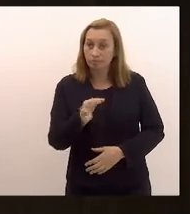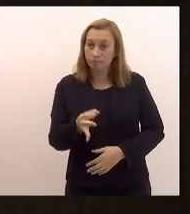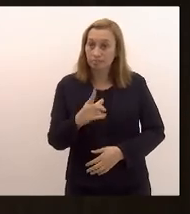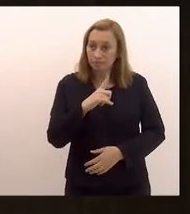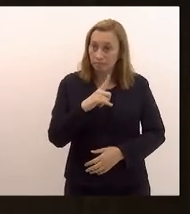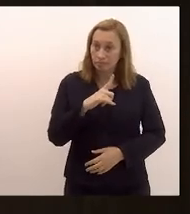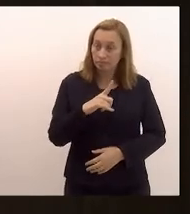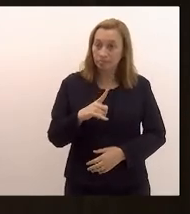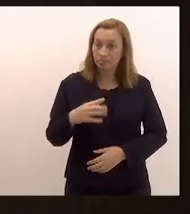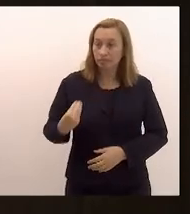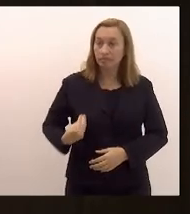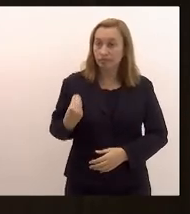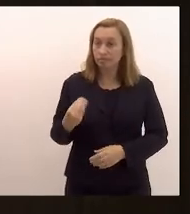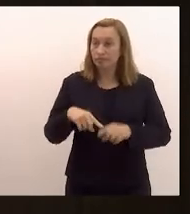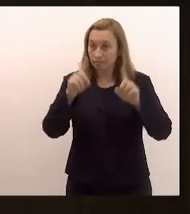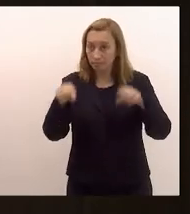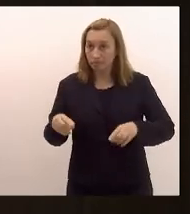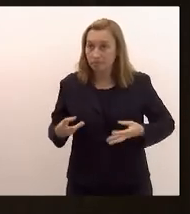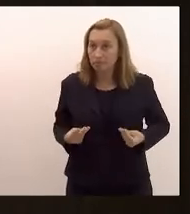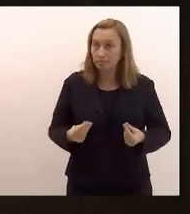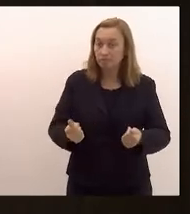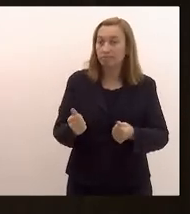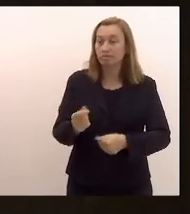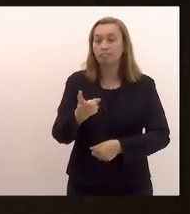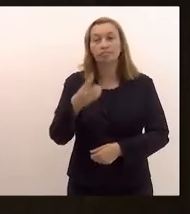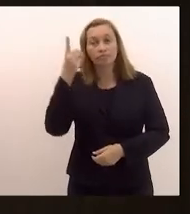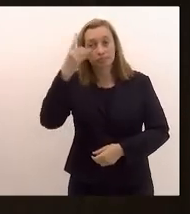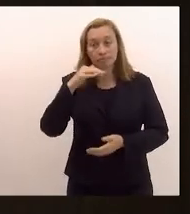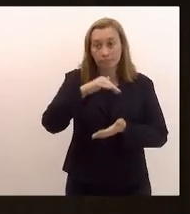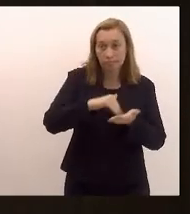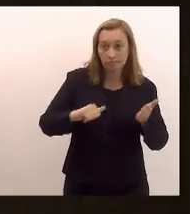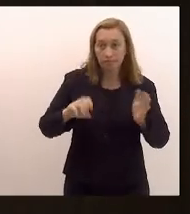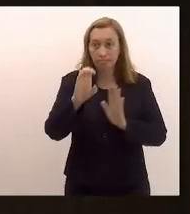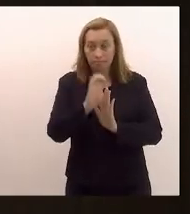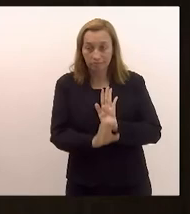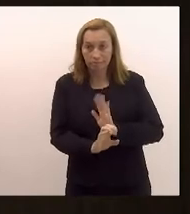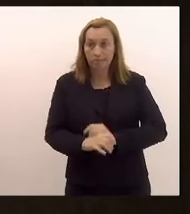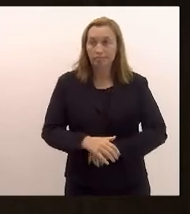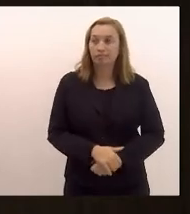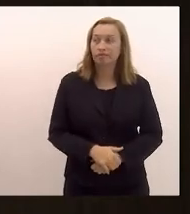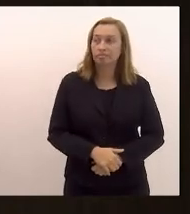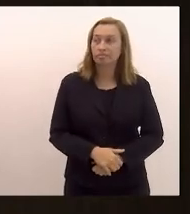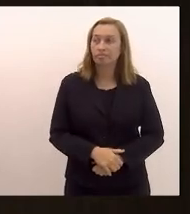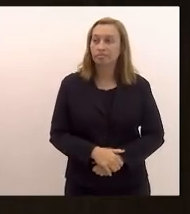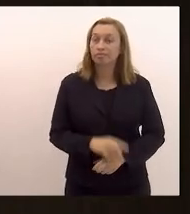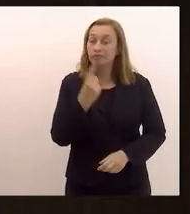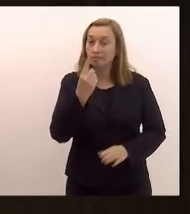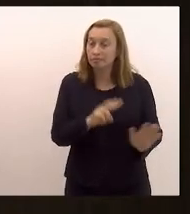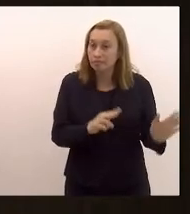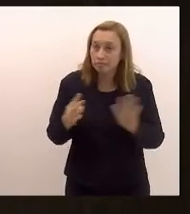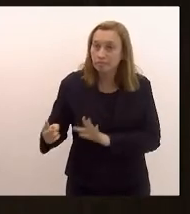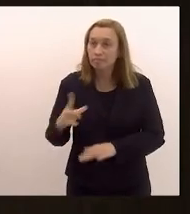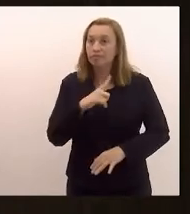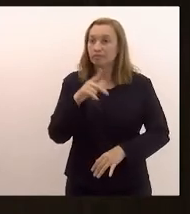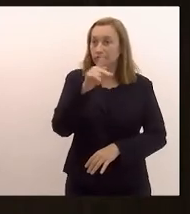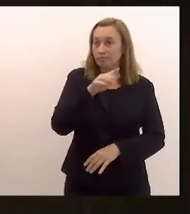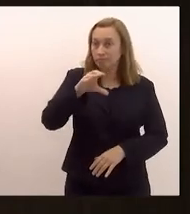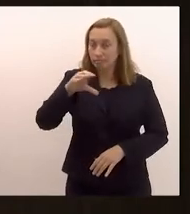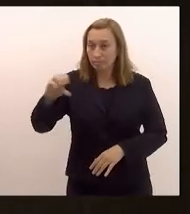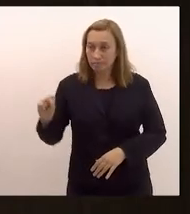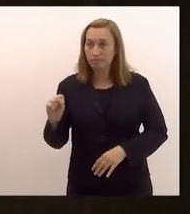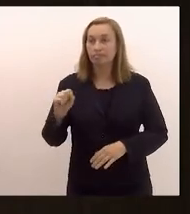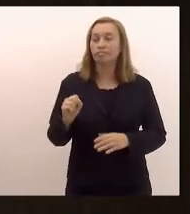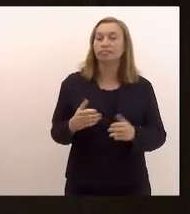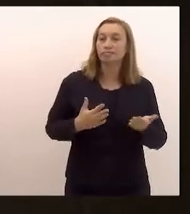que a presença das servidores sensibilizou os deputados a tirarem as emendas e uma semana a gente tinha um pccs aprovado